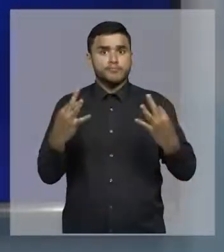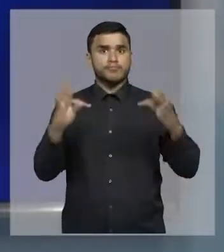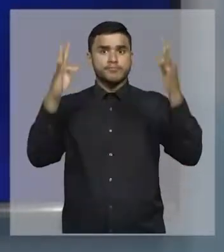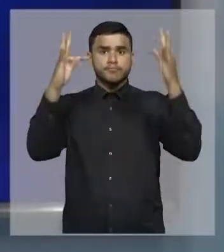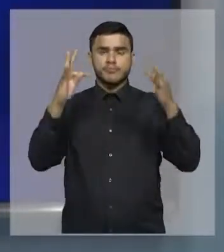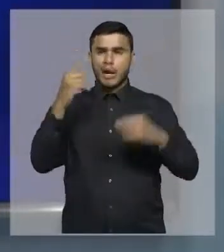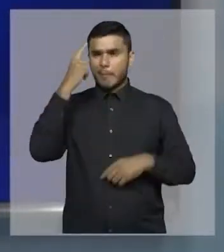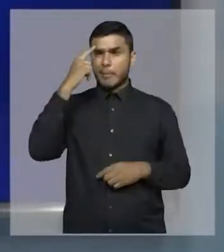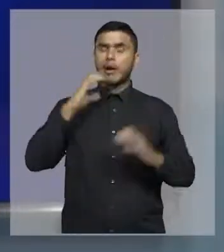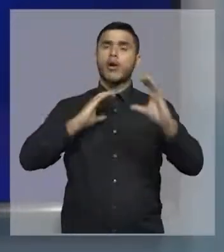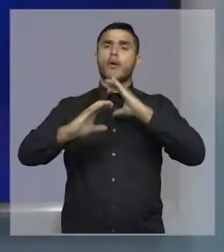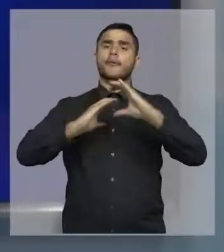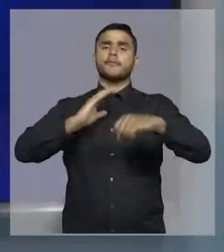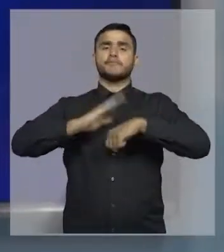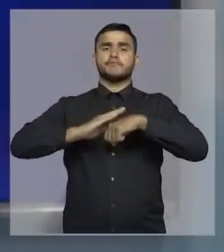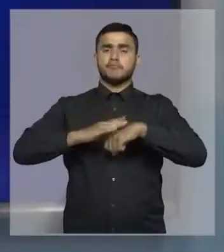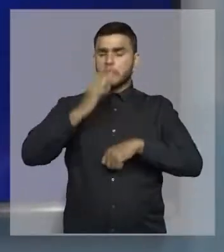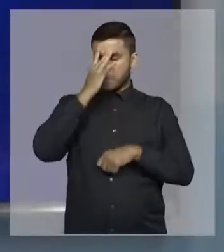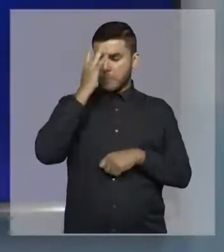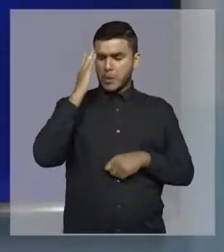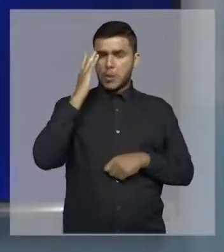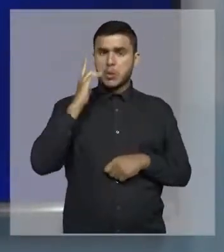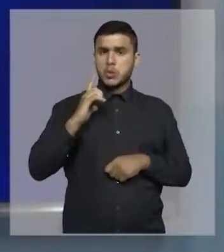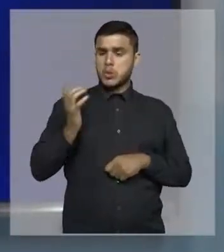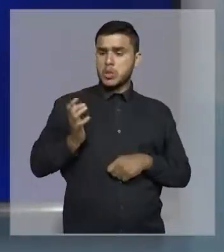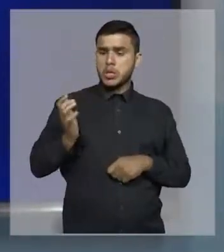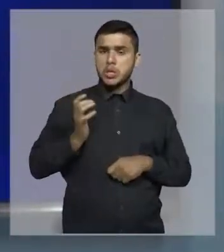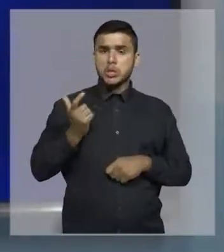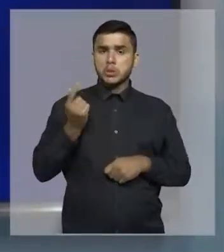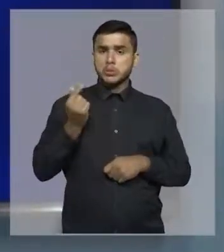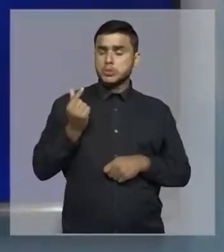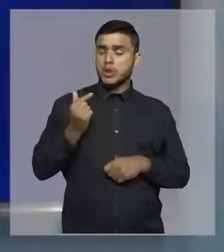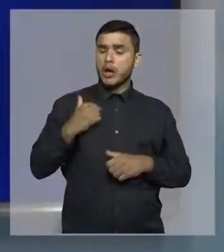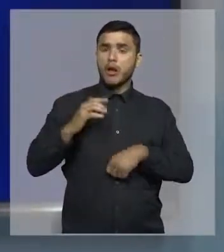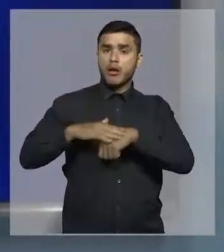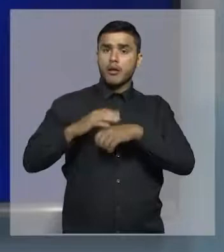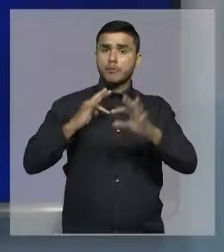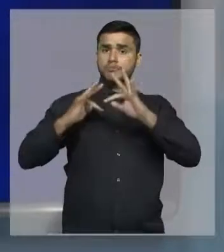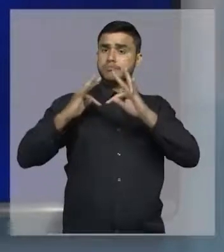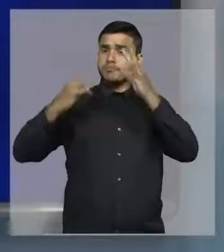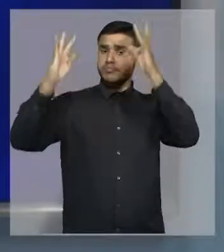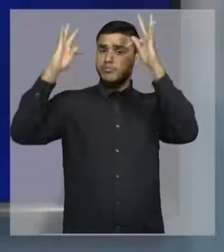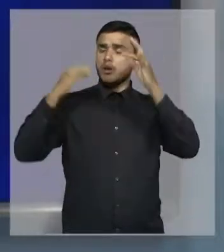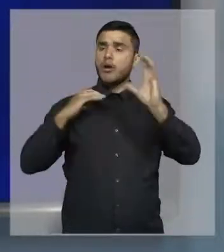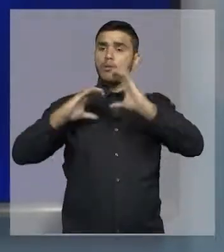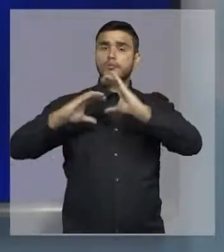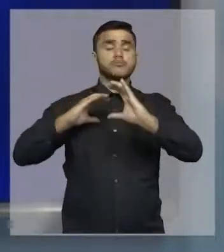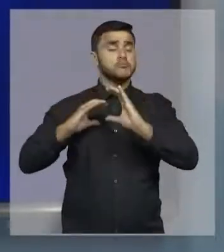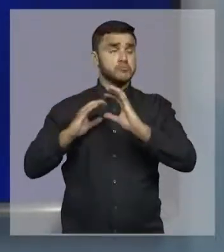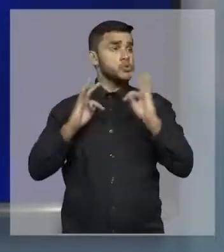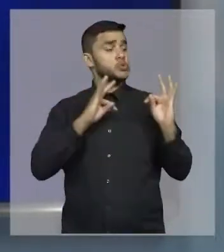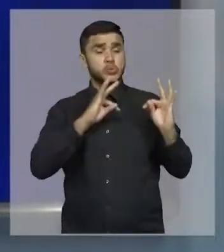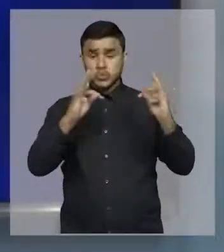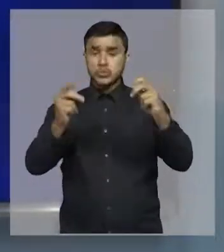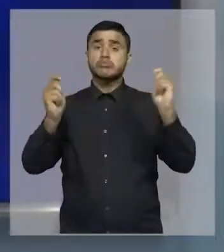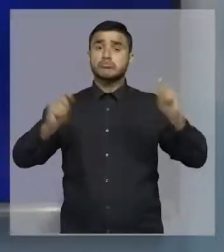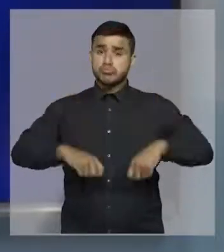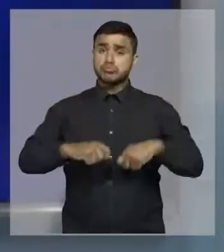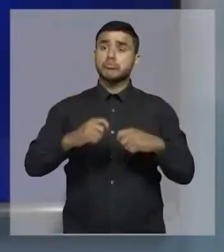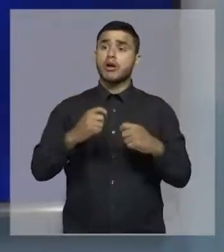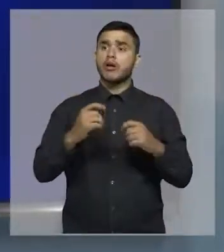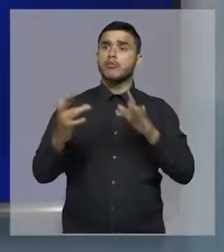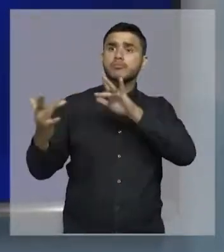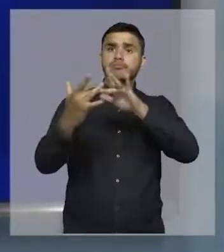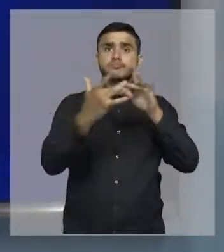mais privilégio somente daqueles que detêm o poder. Hoje, todas as pessoas conseguem se conectar